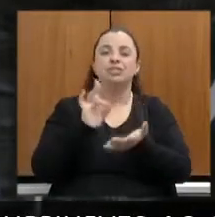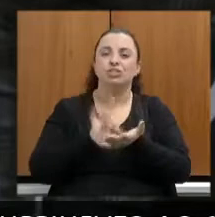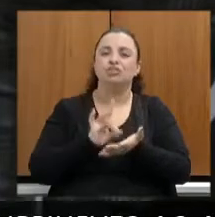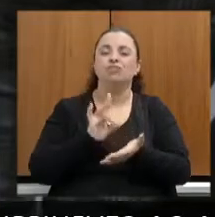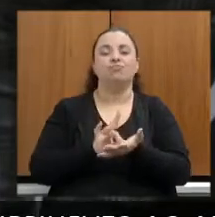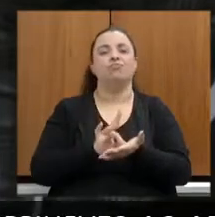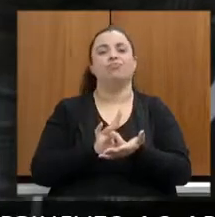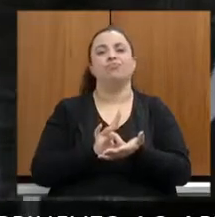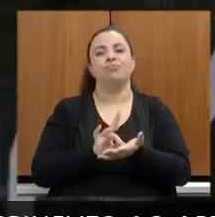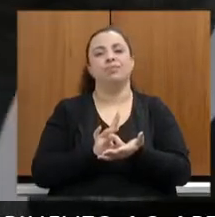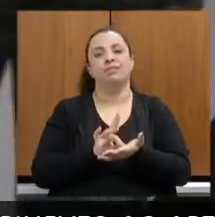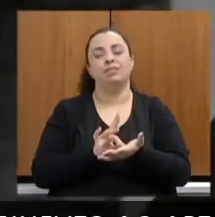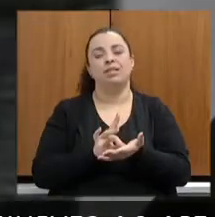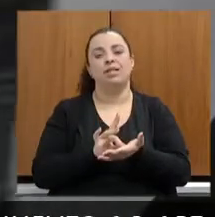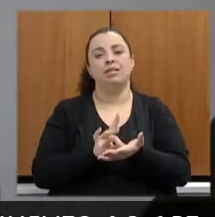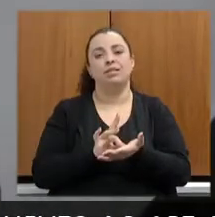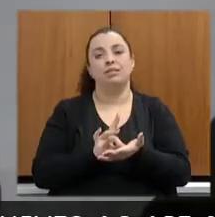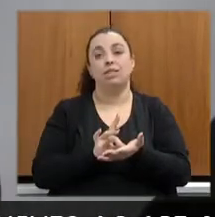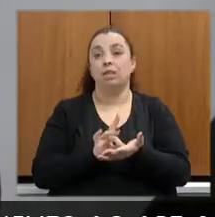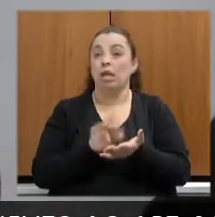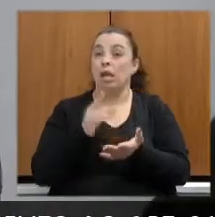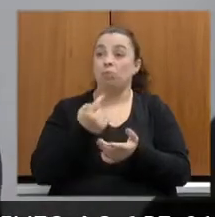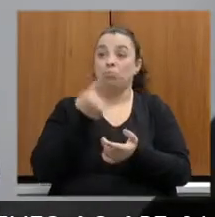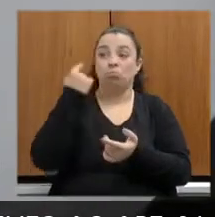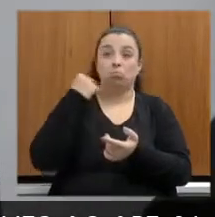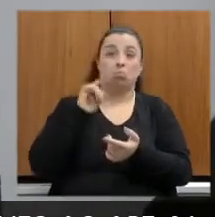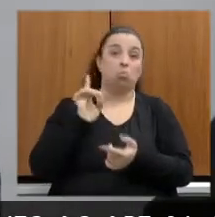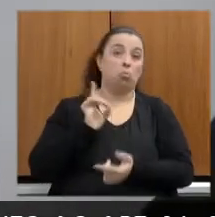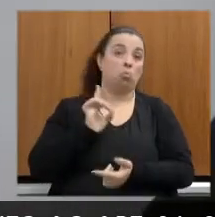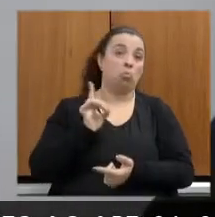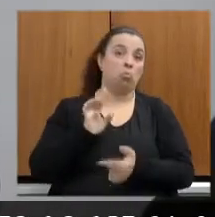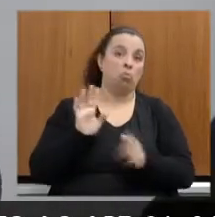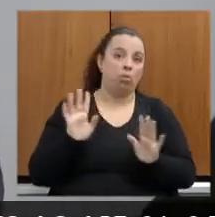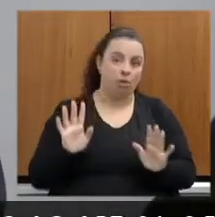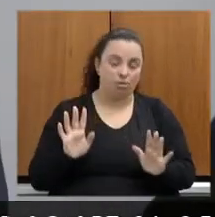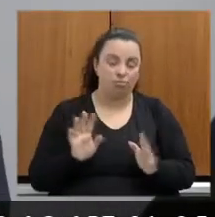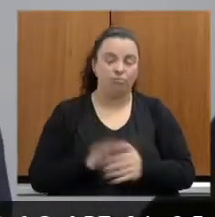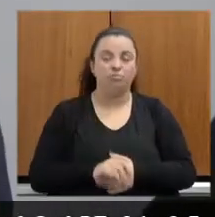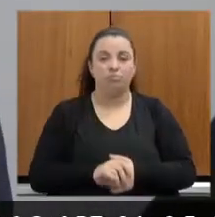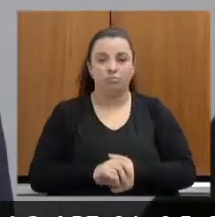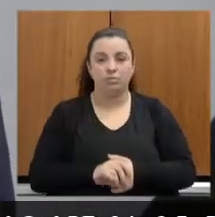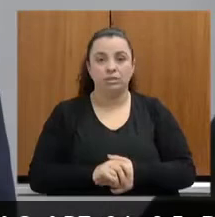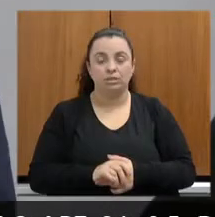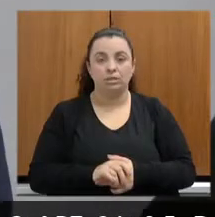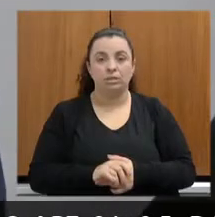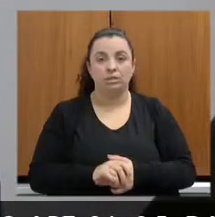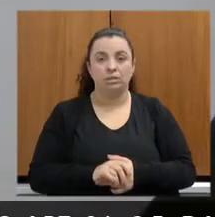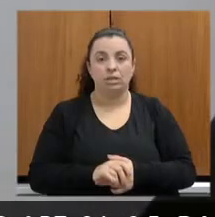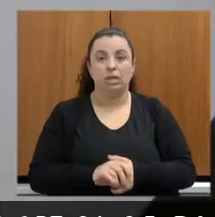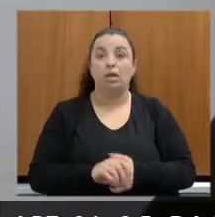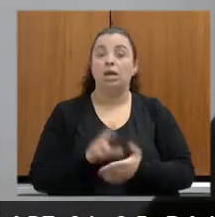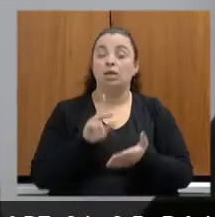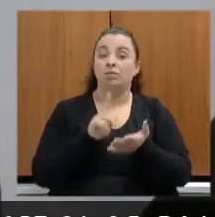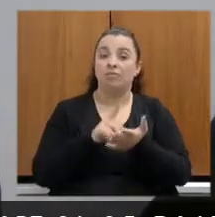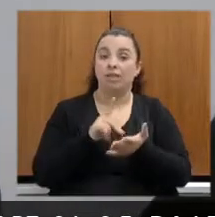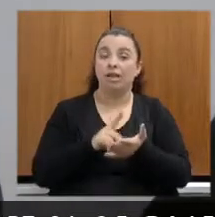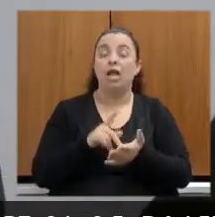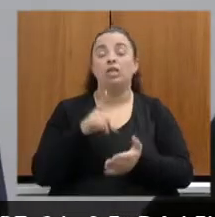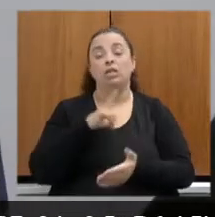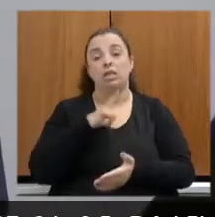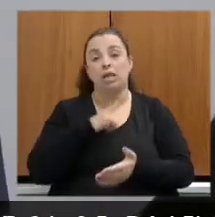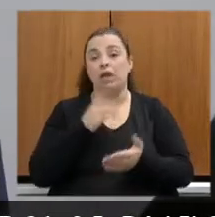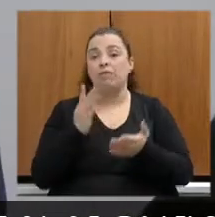necessária que não estava ocorrendo obviamente houveram que algumas